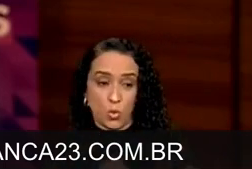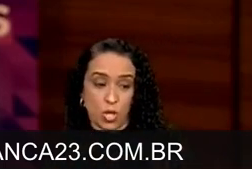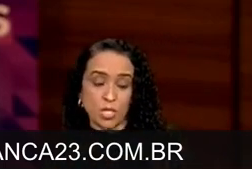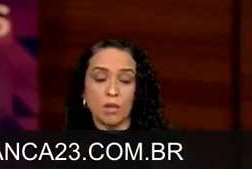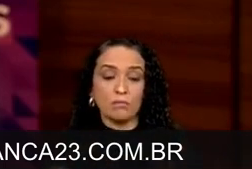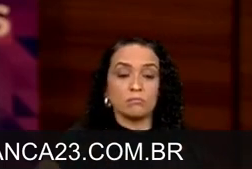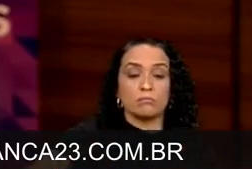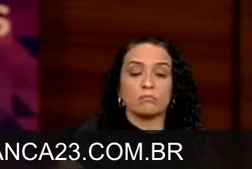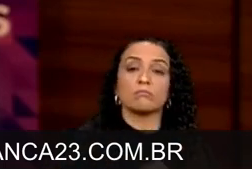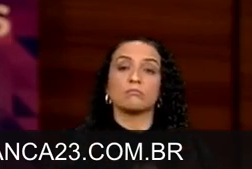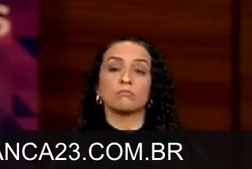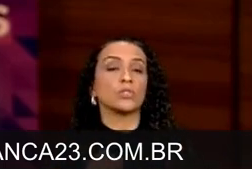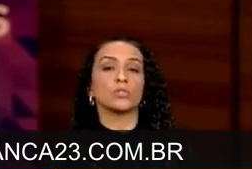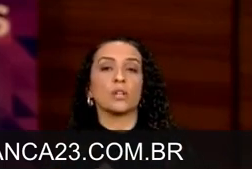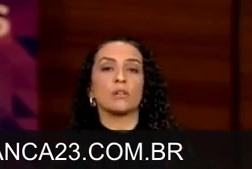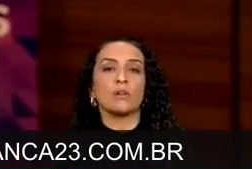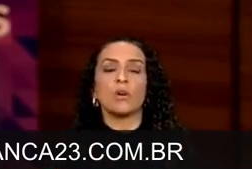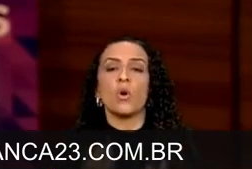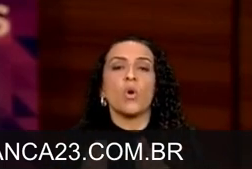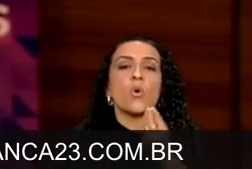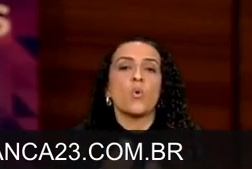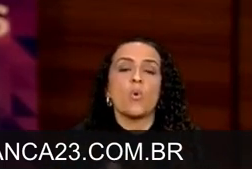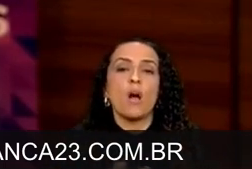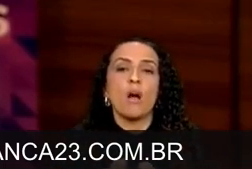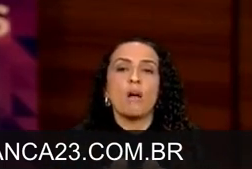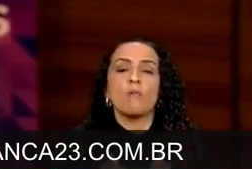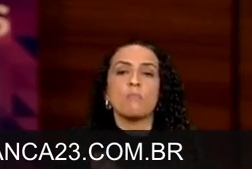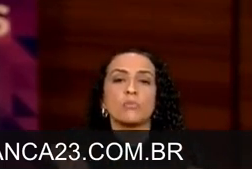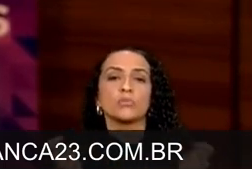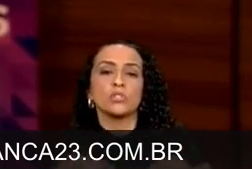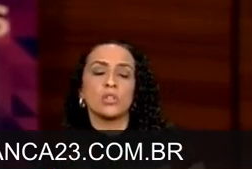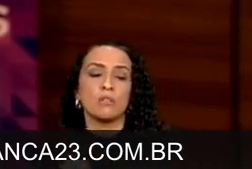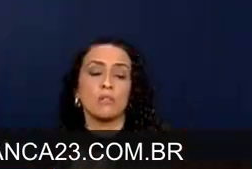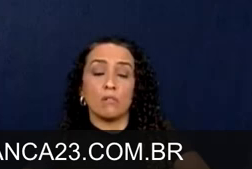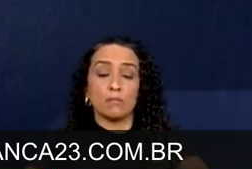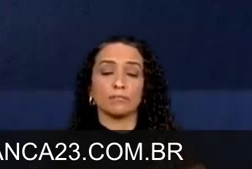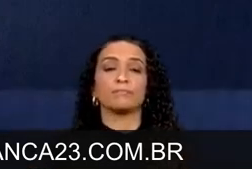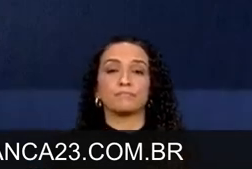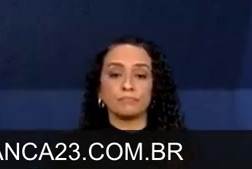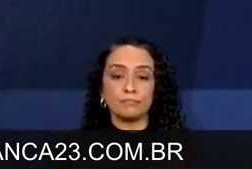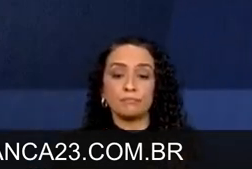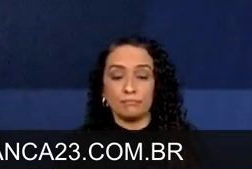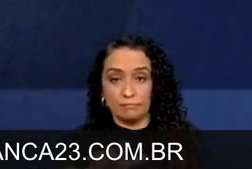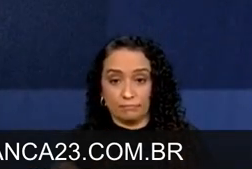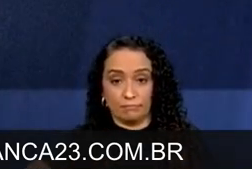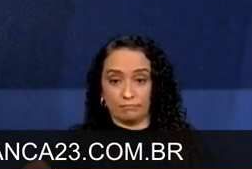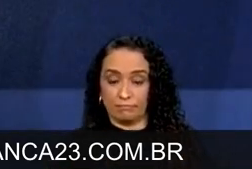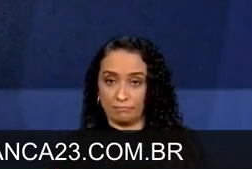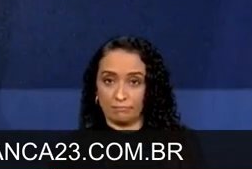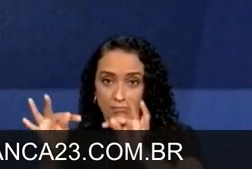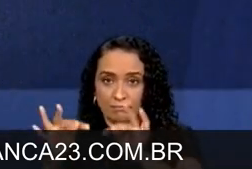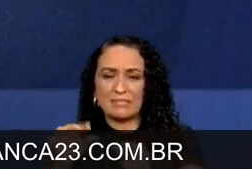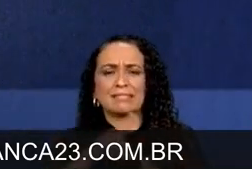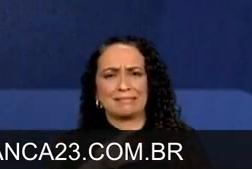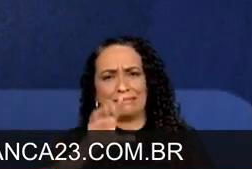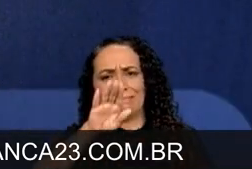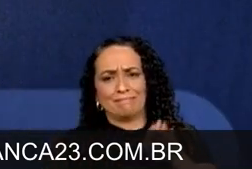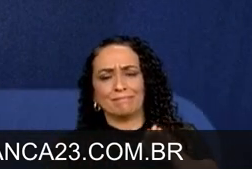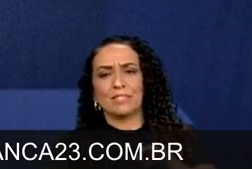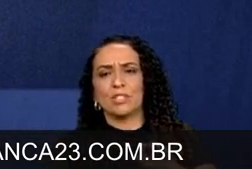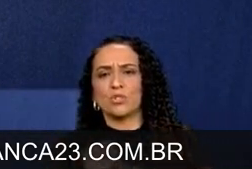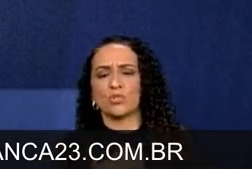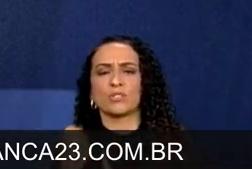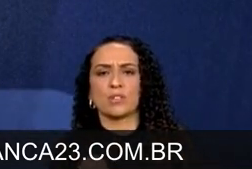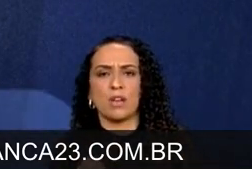espaços educativos, por meio de qual dispositivo isso está sendo feito. No cenário tecnológico, as desigualdades sociais